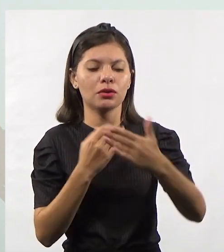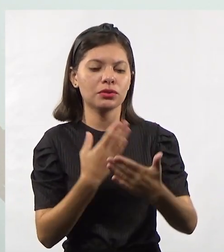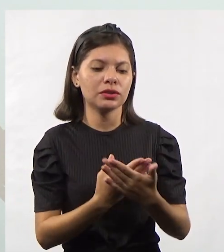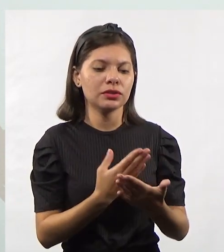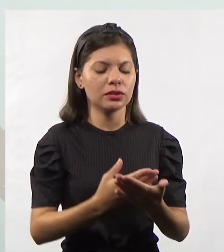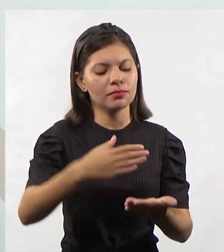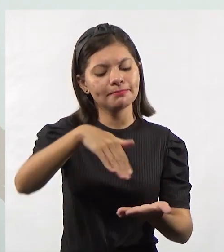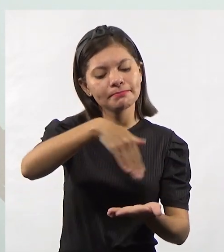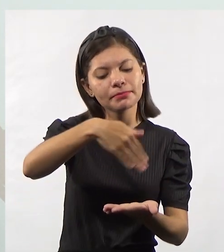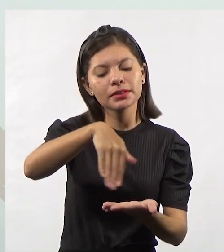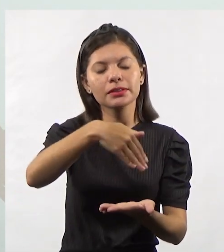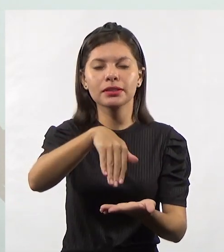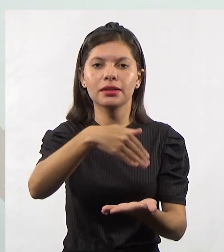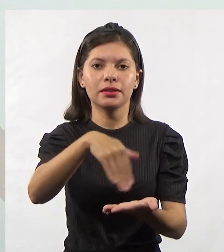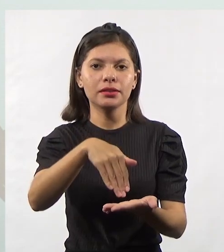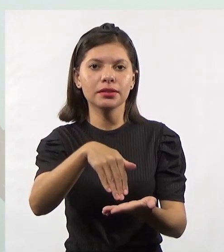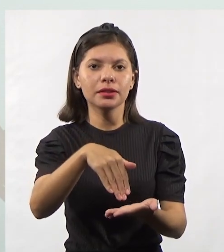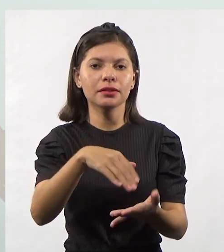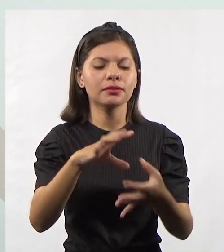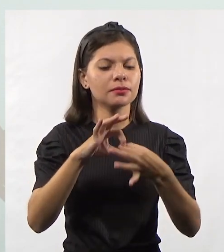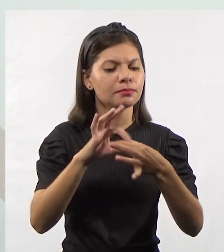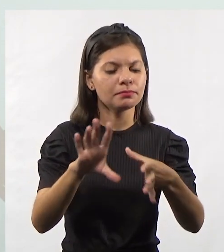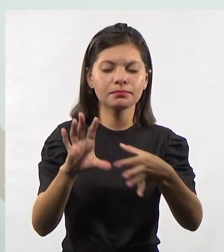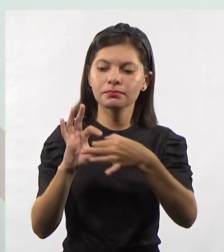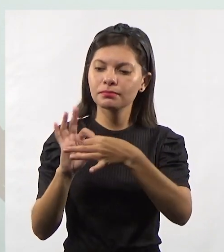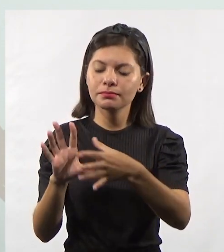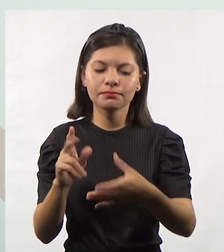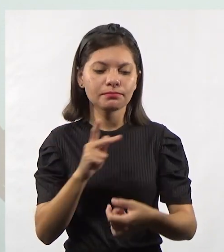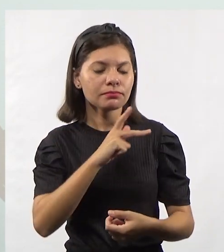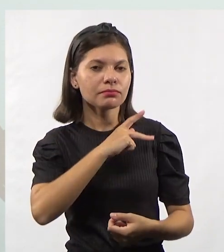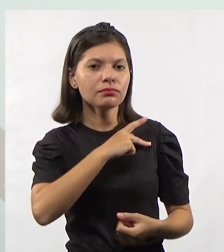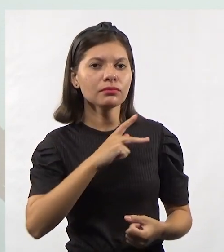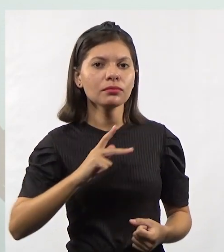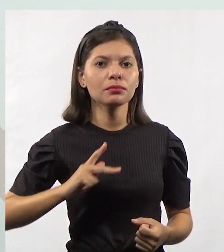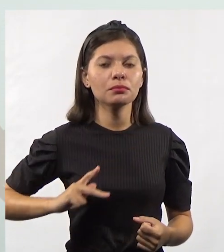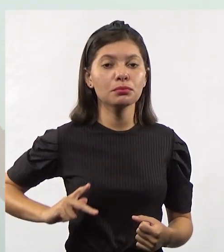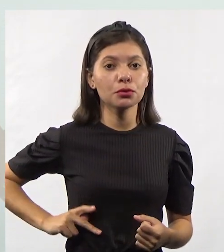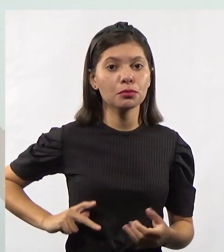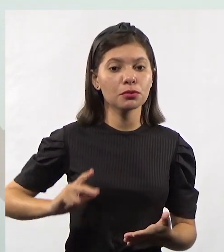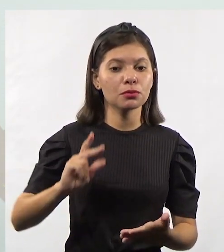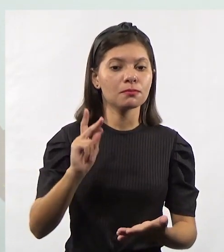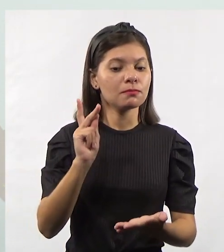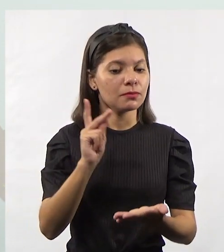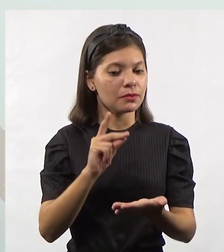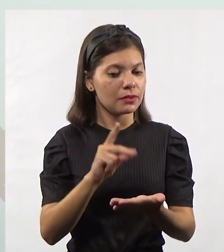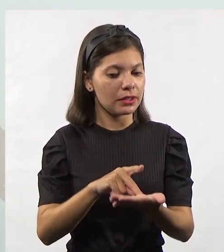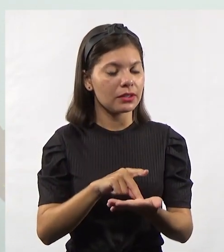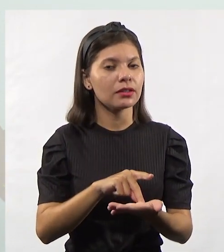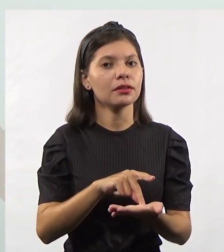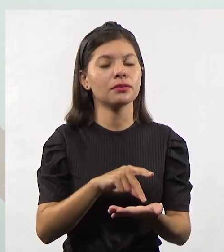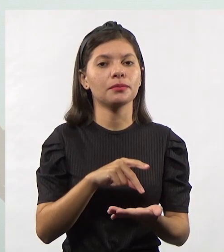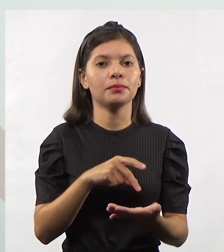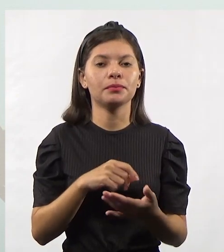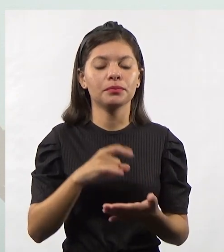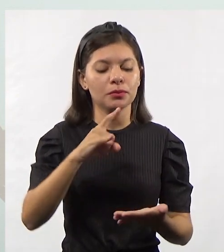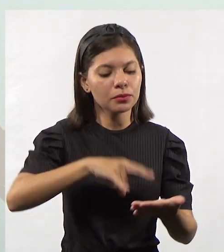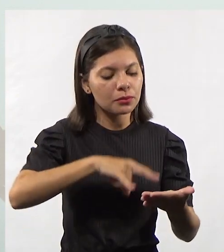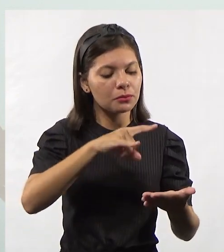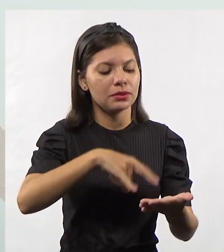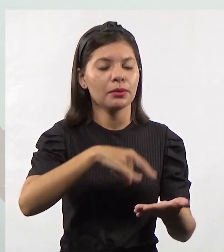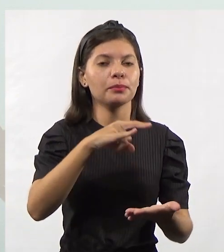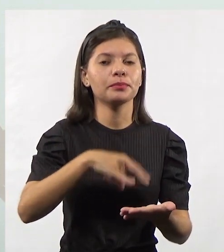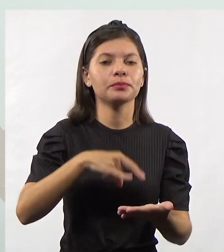então esses documentos são documentos públicos são documentos oficiais é por isso que ela é uma pesquisa documental podem ser